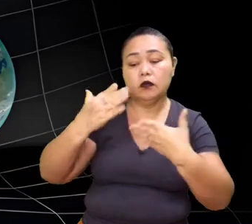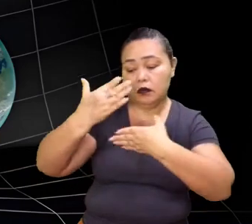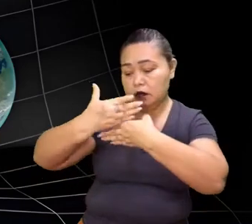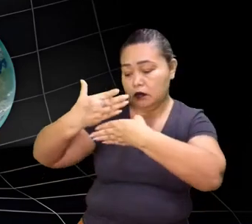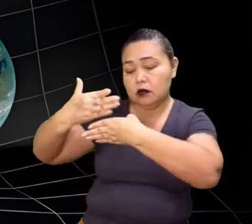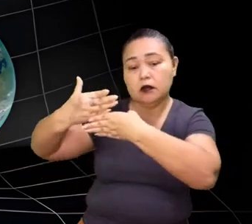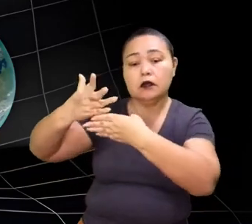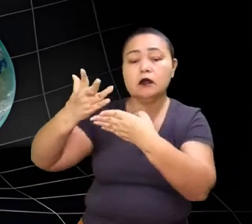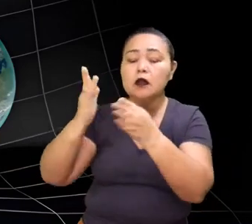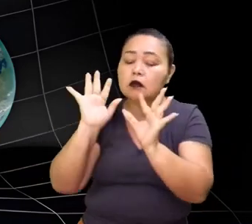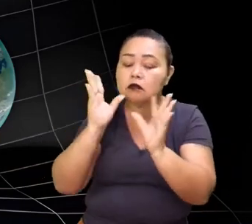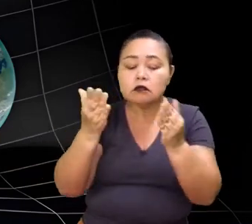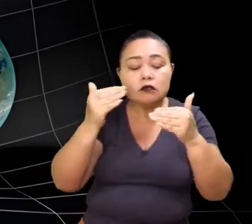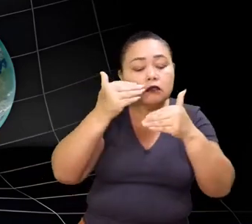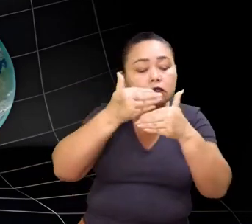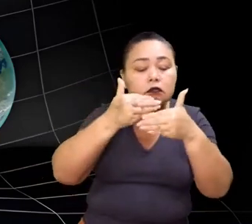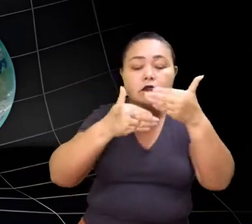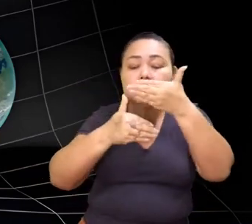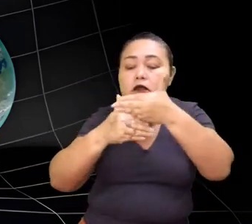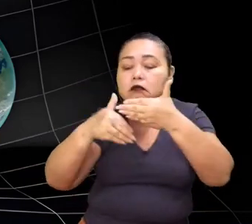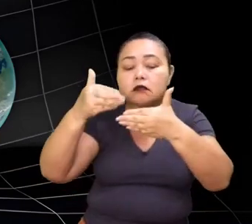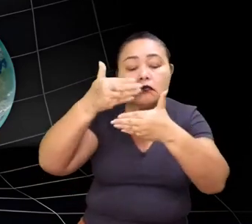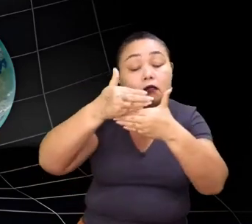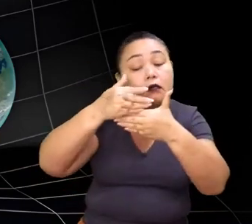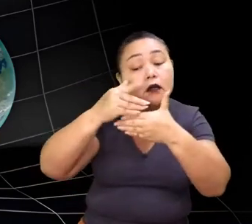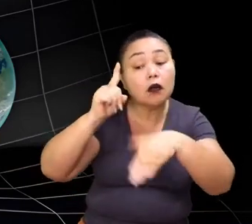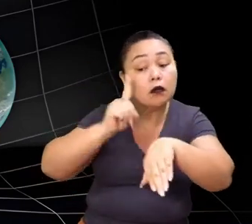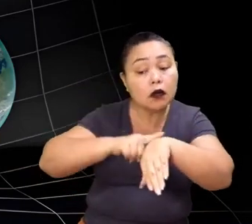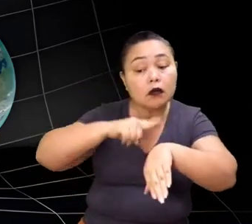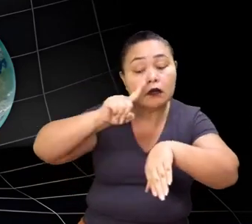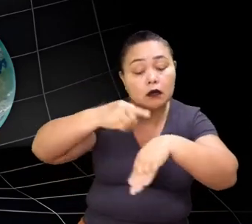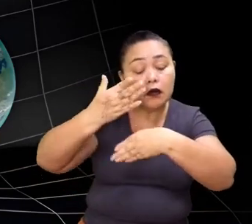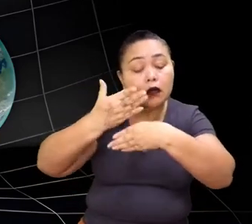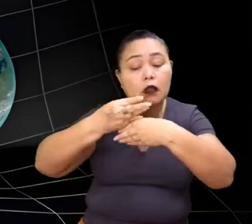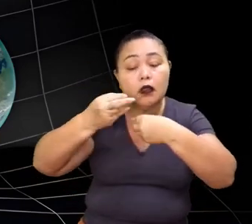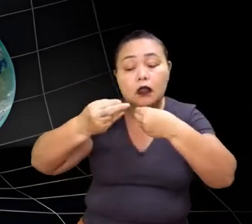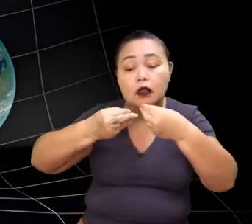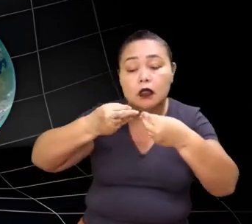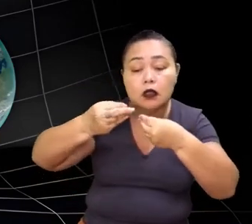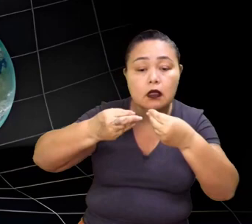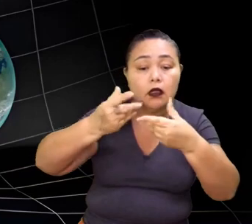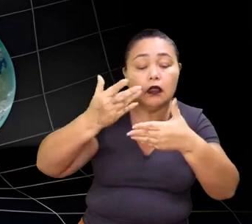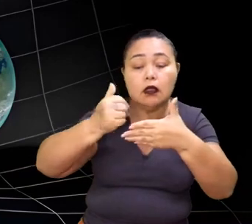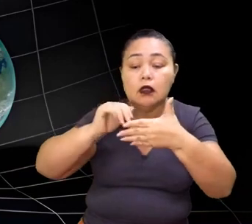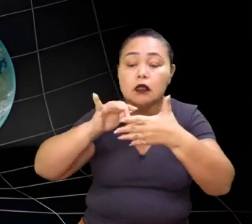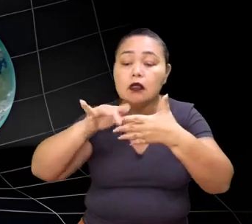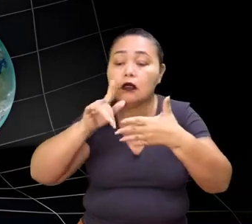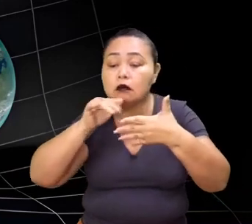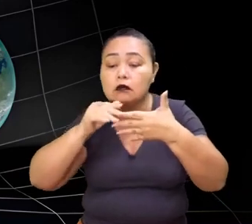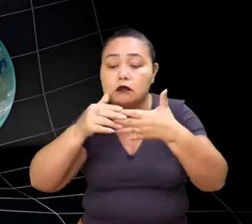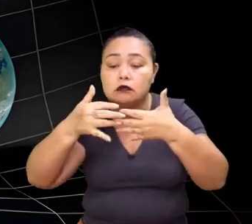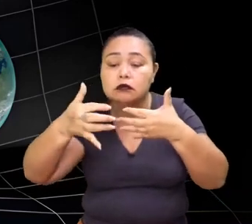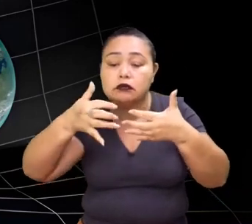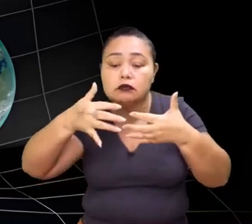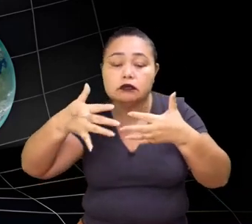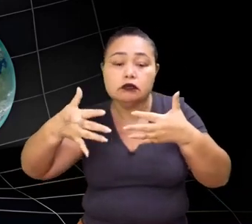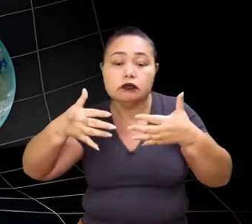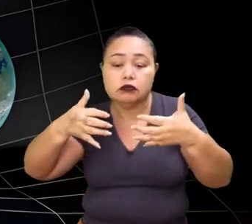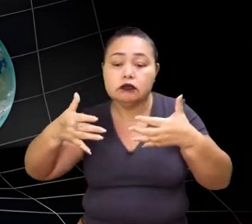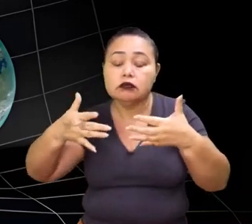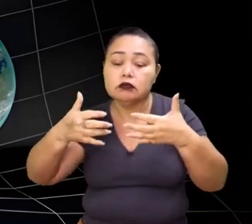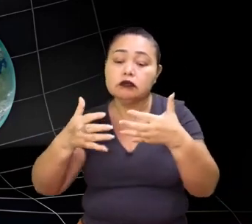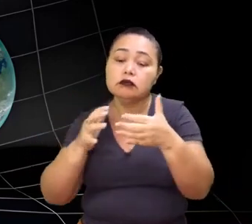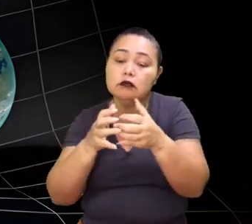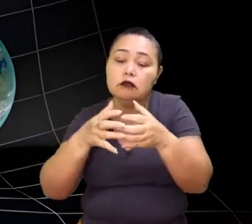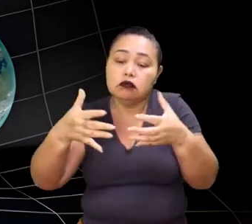nós falamos lá estão todos colocados lá com passar do tempo pede resistência eh pode ter infiltração e aumentar né o